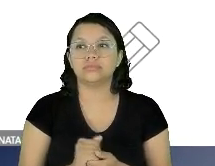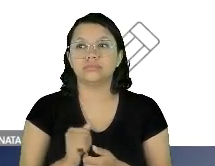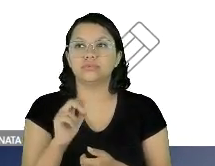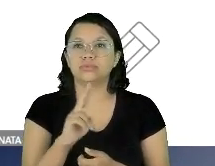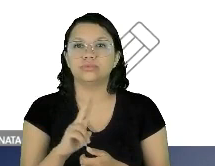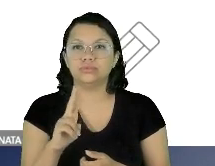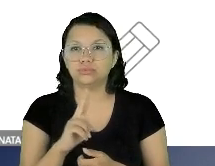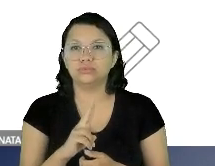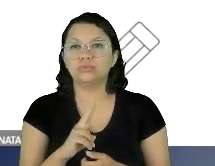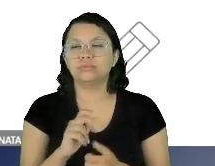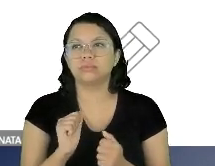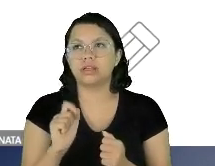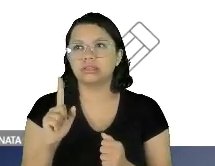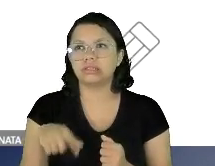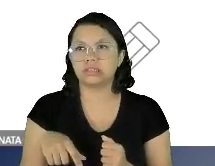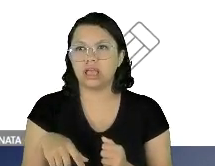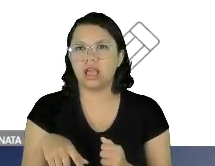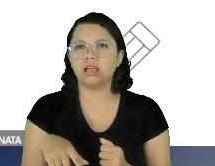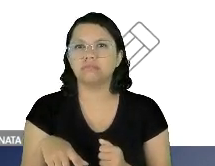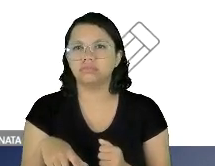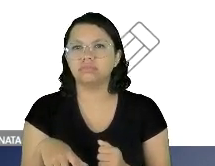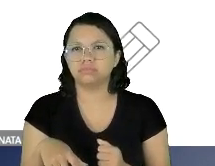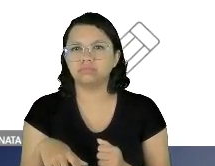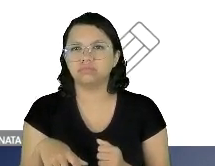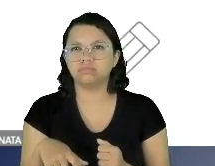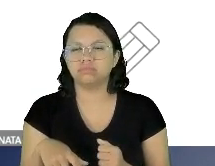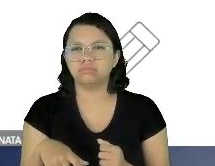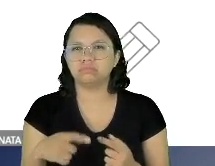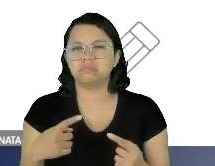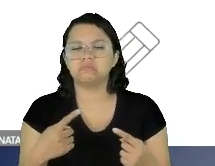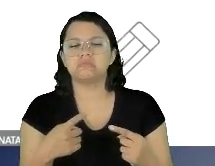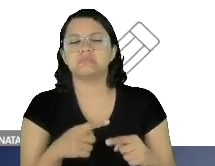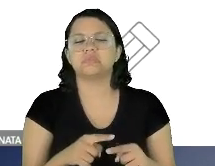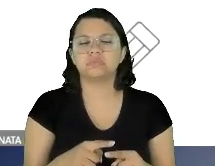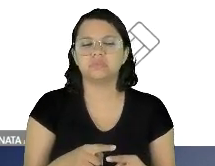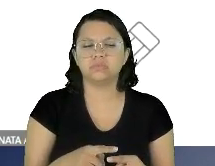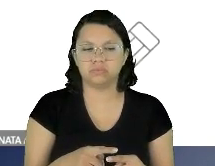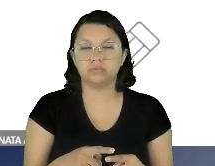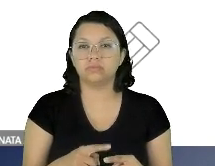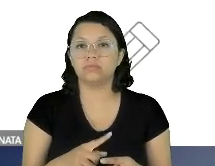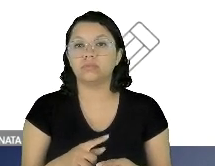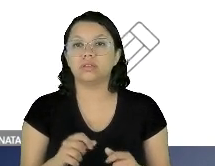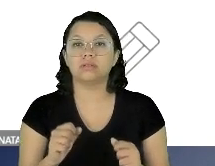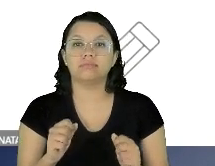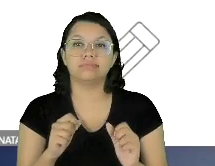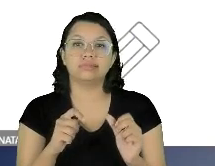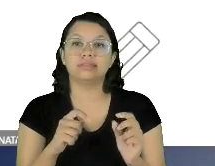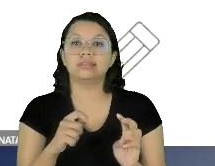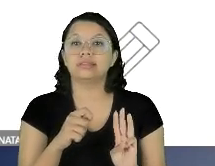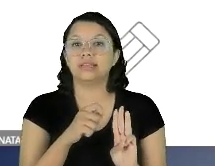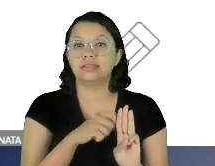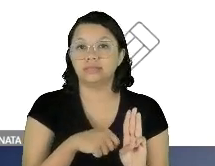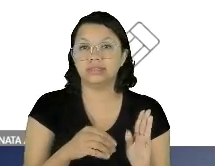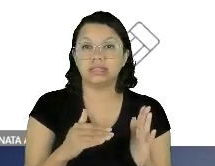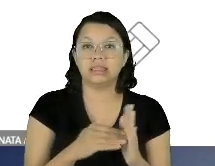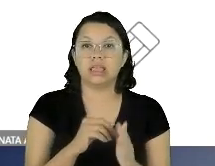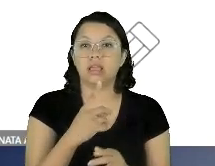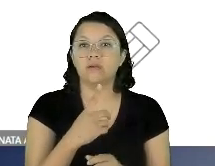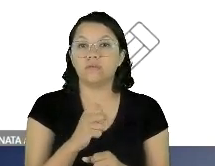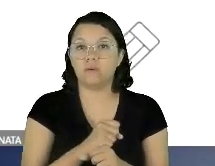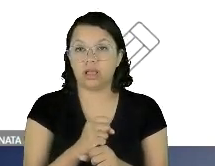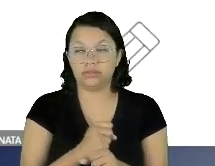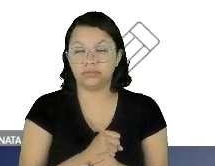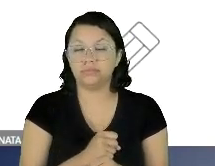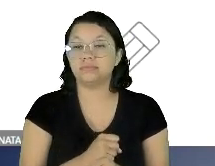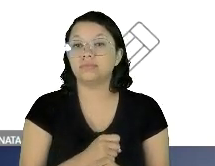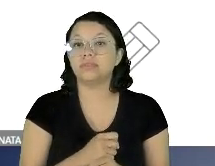ser considerada aviltante, que a pena é de 3 meses a 1 ano, e aí aquela que é chamada de